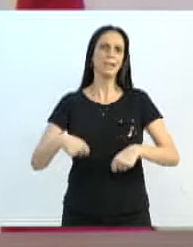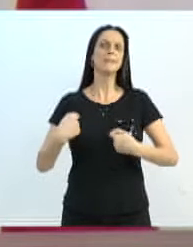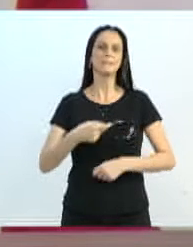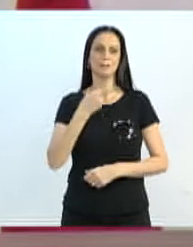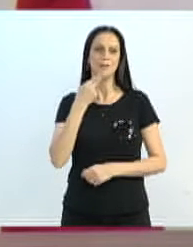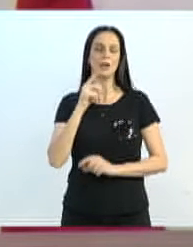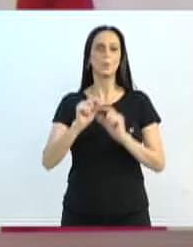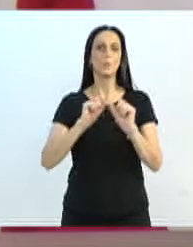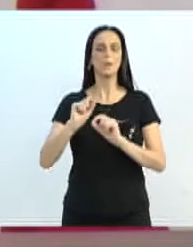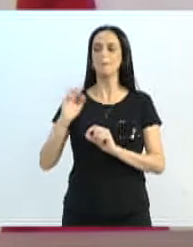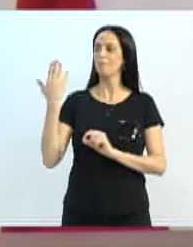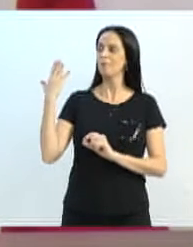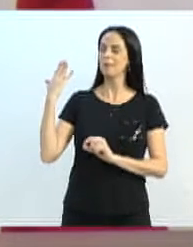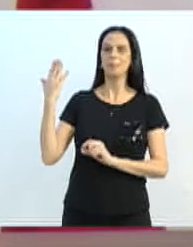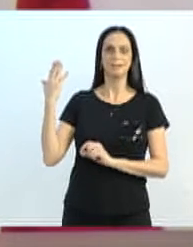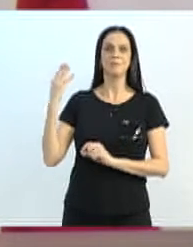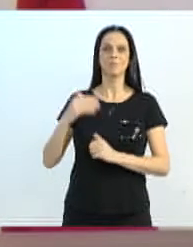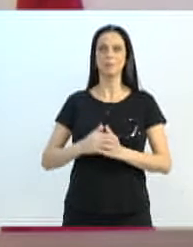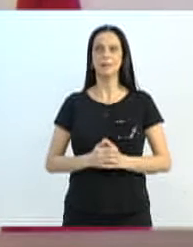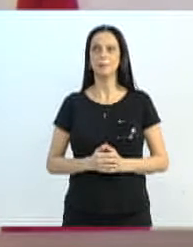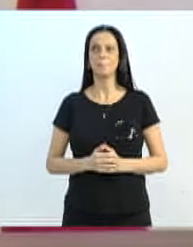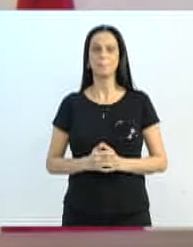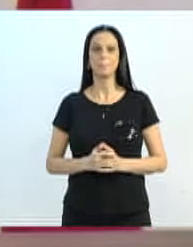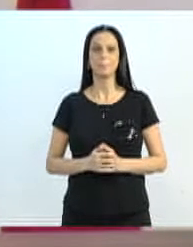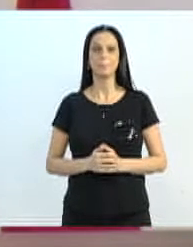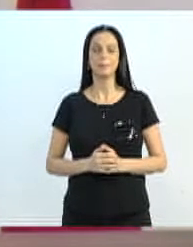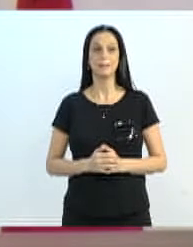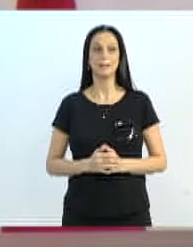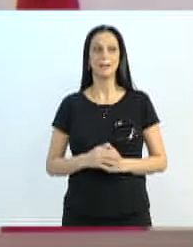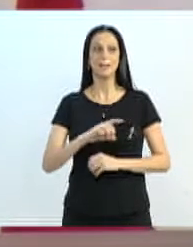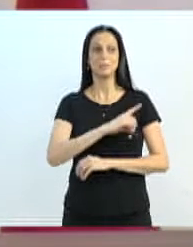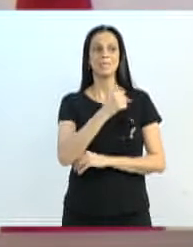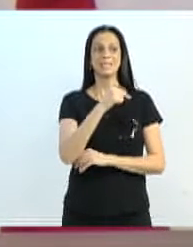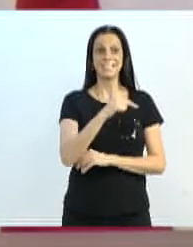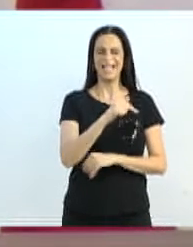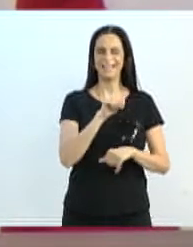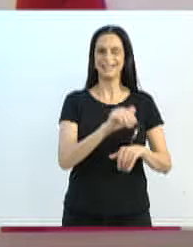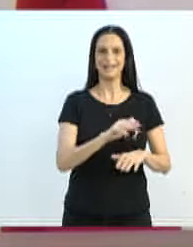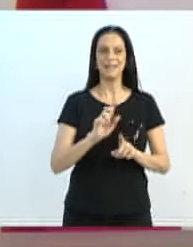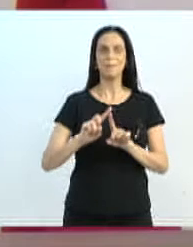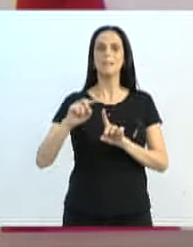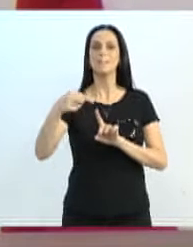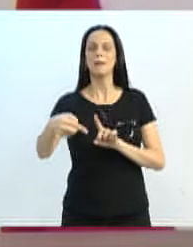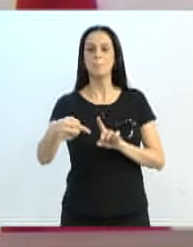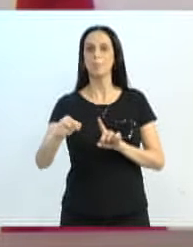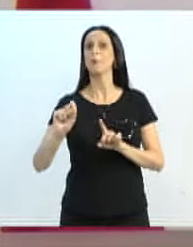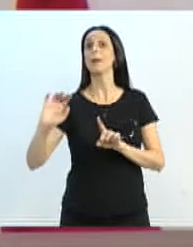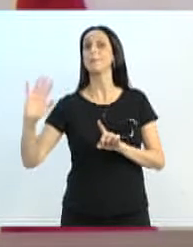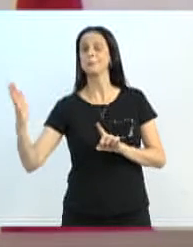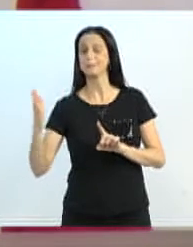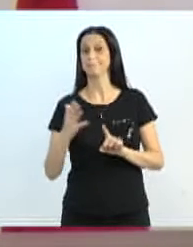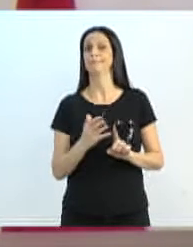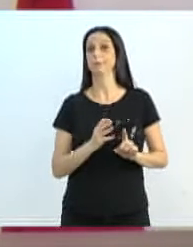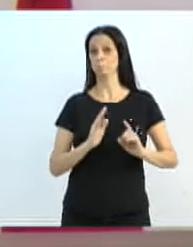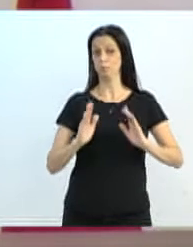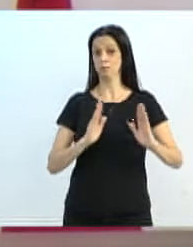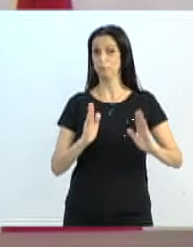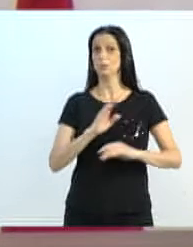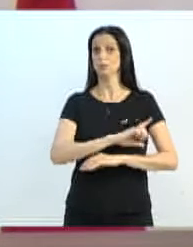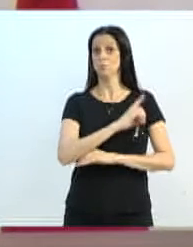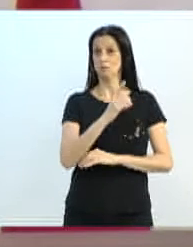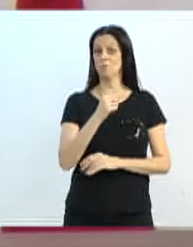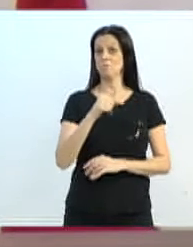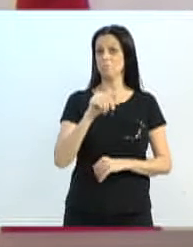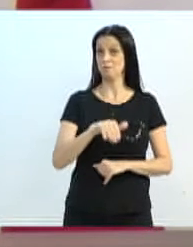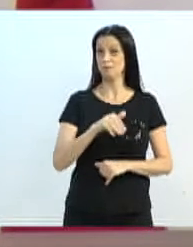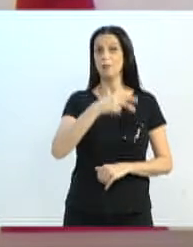últimos acontecimentos? O pós-7 de setembro, onde teve muitas pessoas que foram às ruas, muitas que costumeiramente já gostam